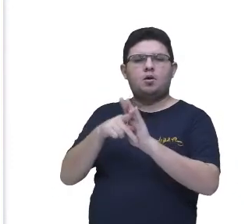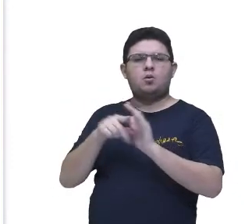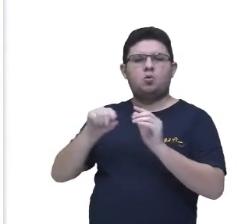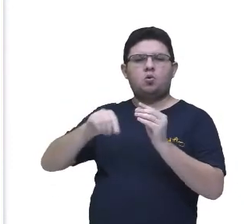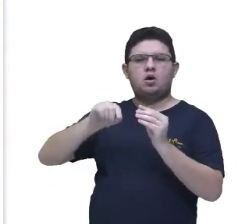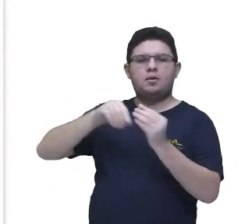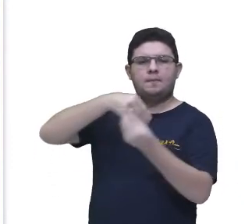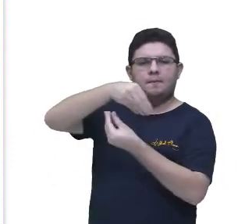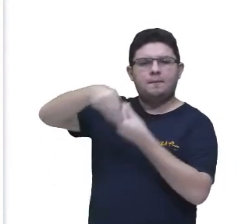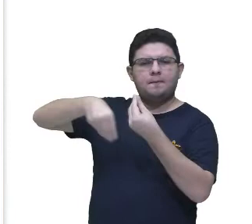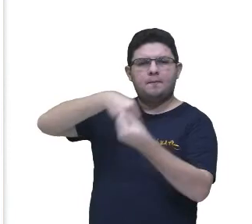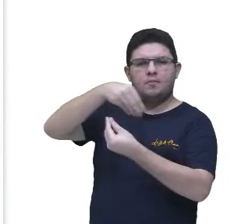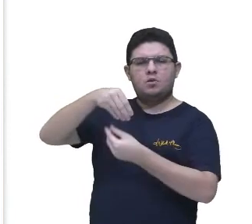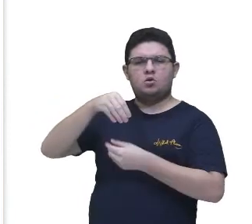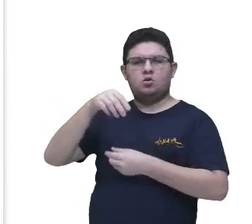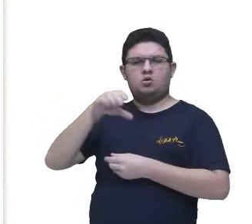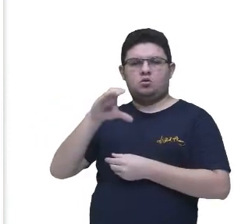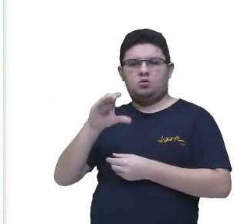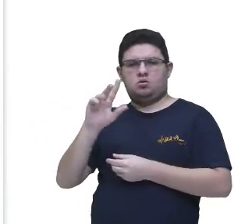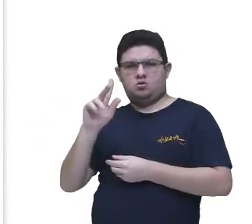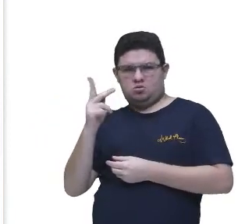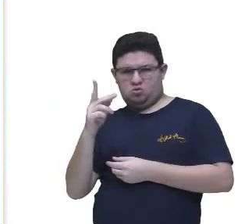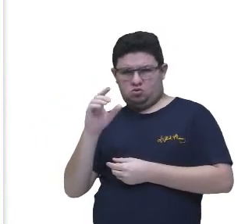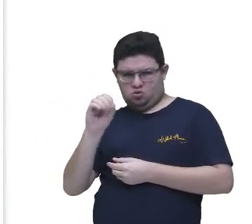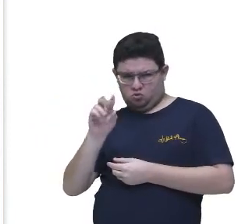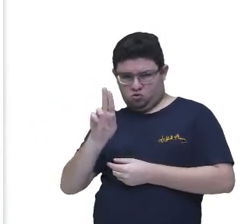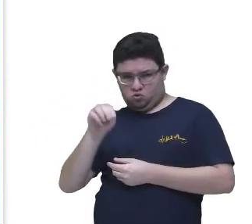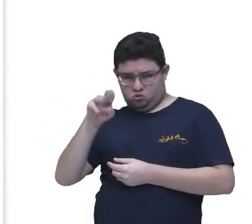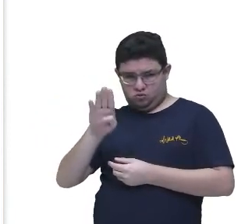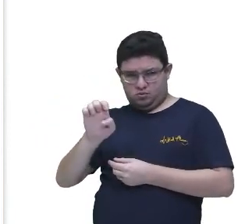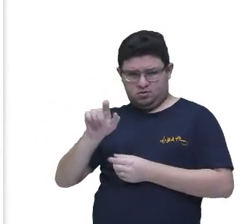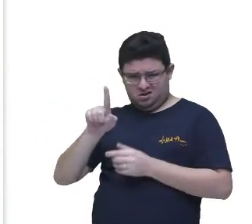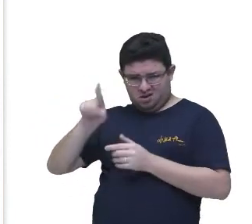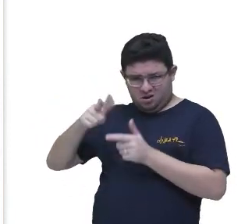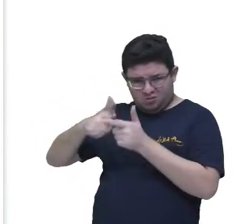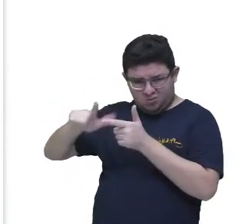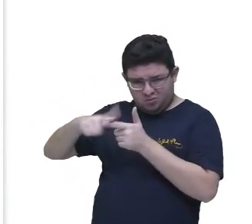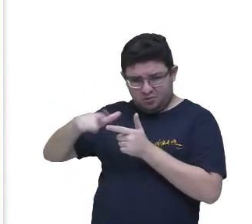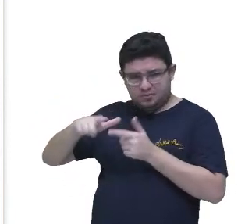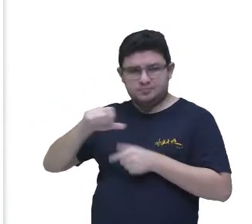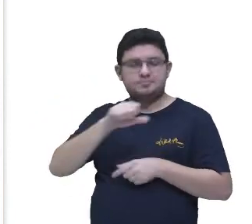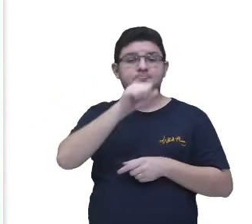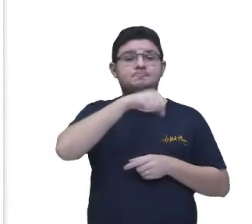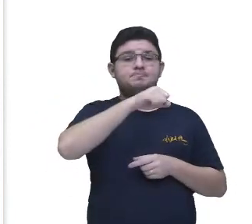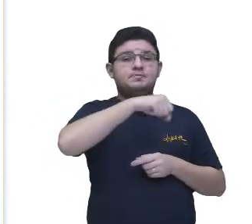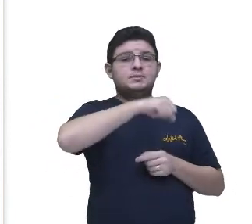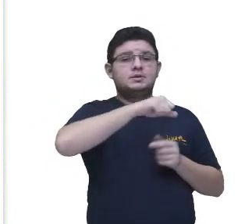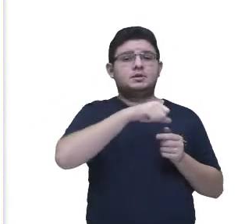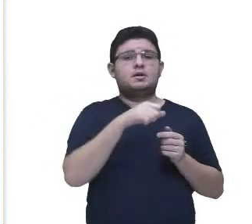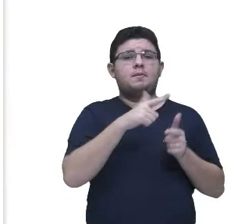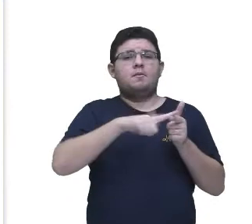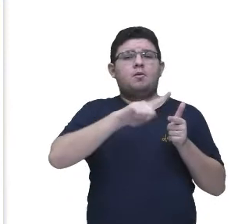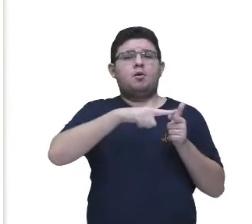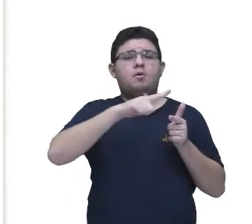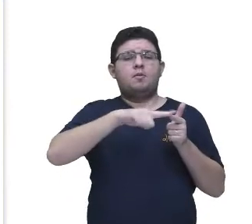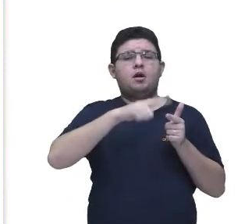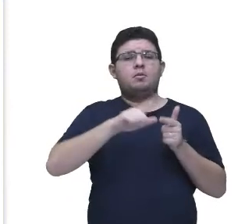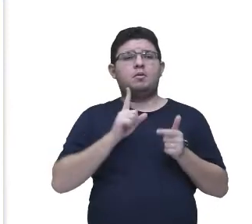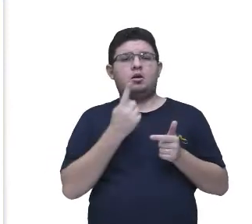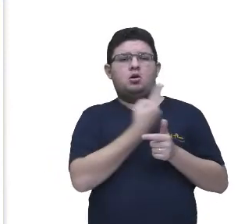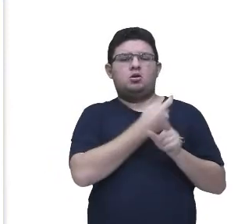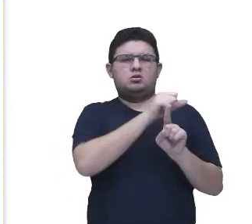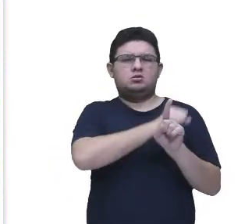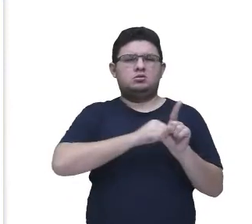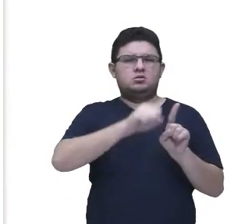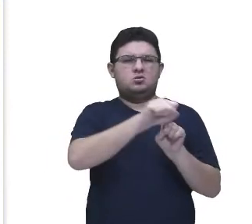É sim, Bárbara. O chorume, ele é um problema ambiental muito grande para nós. Principalmente porque o chorume ele é um